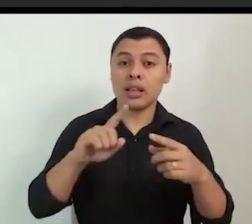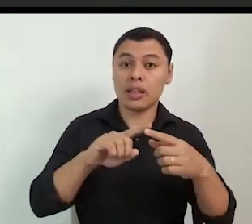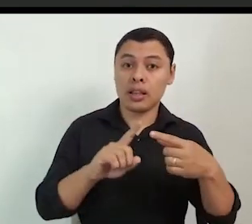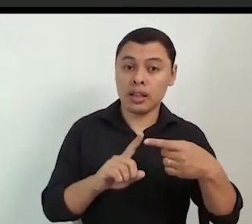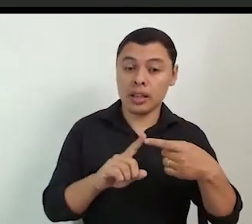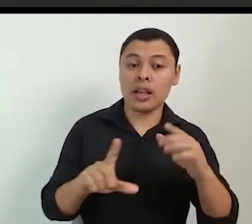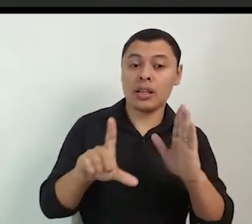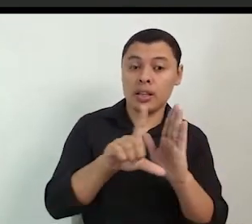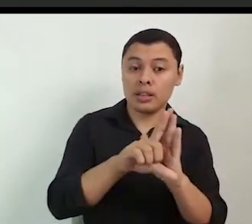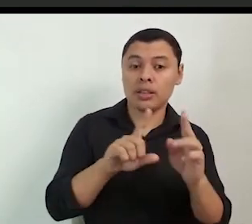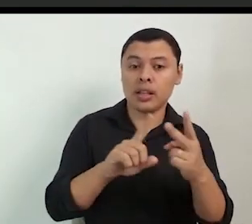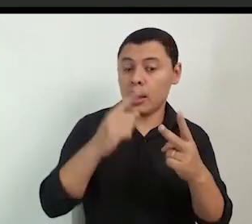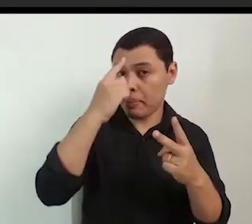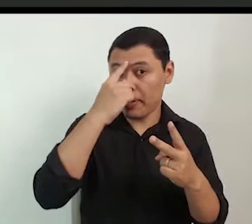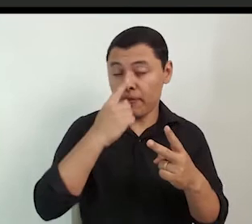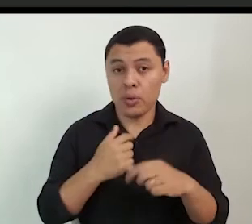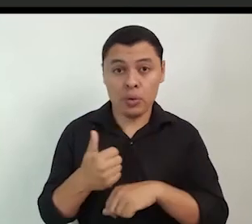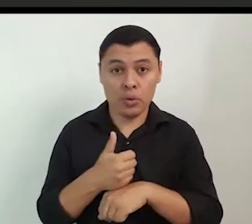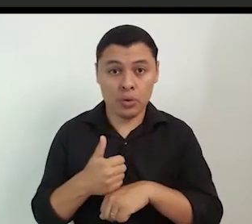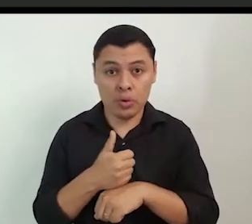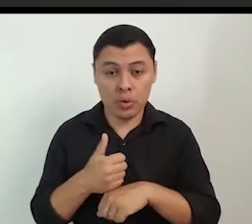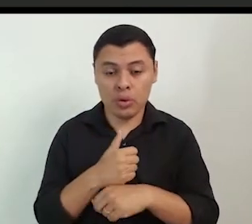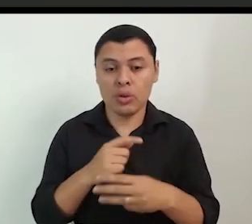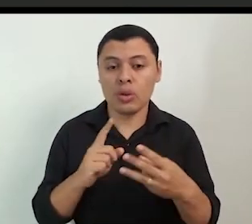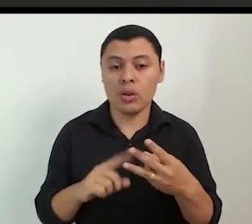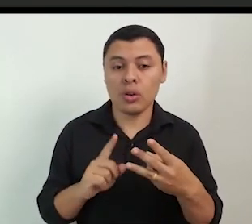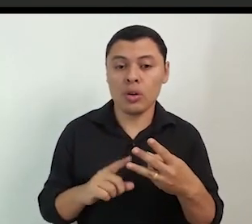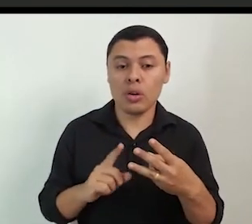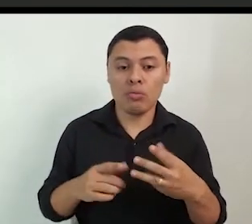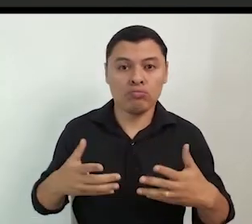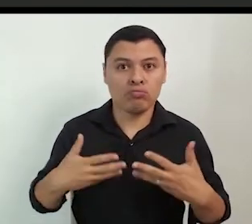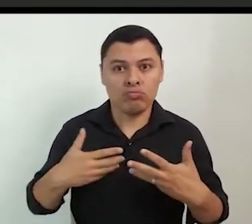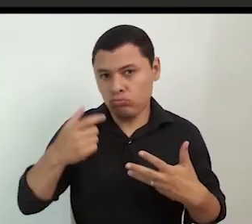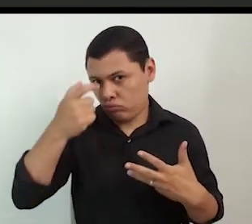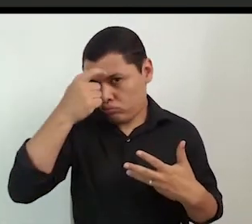profissional contratado e motivações, né? Mudança de mindset.